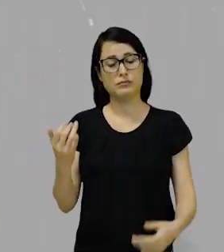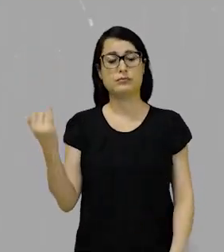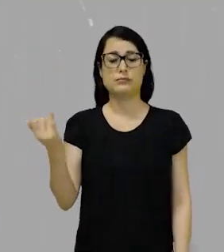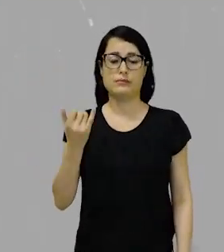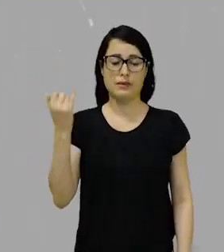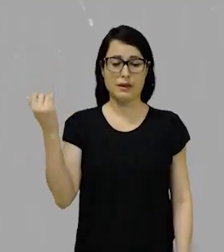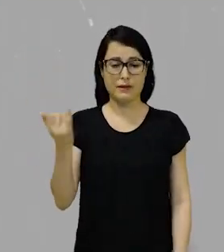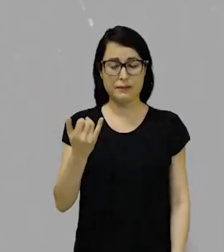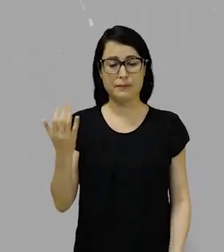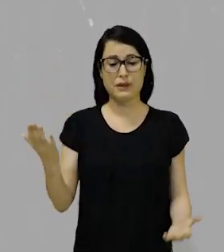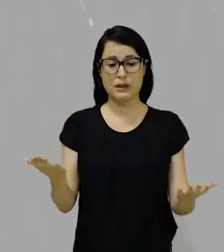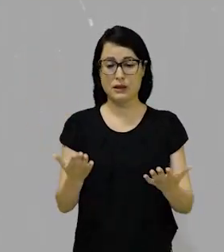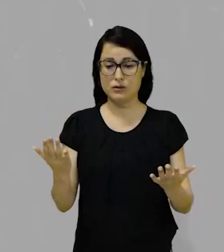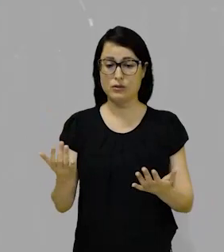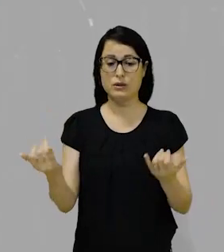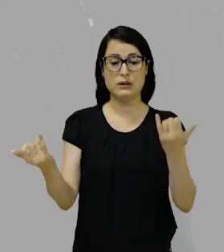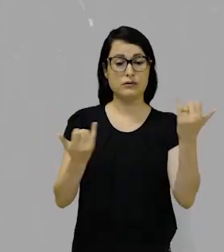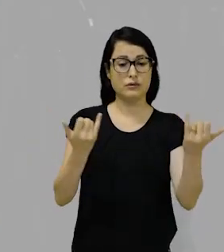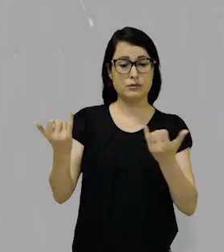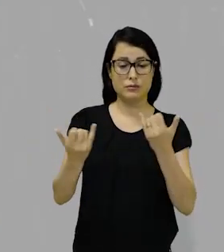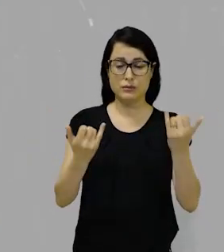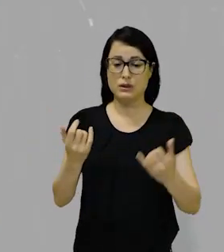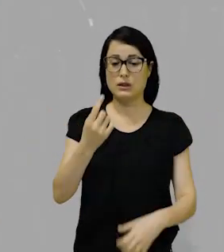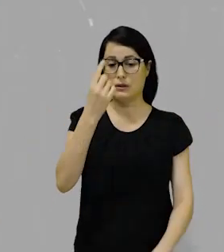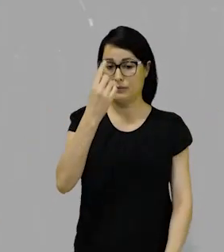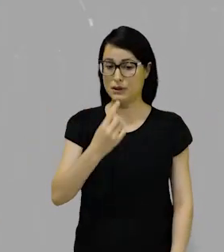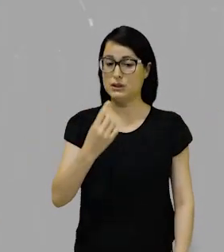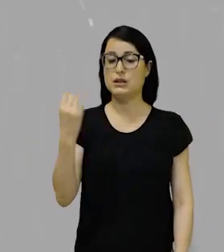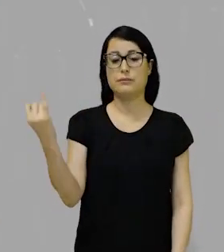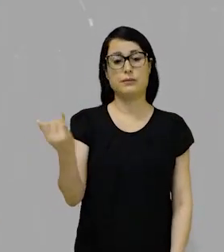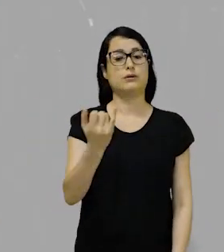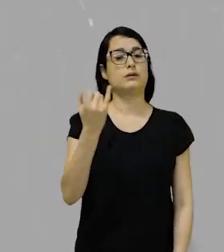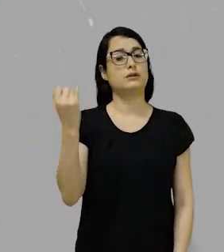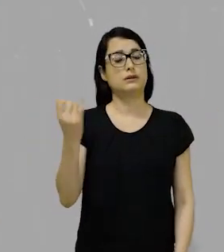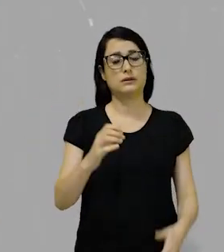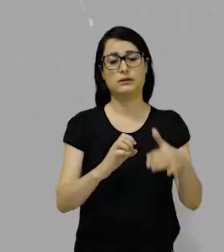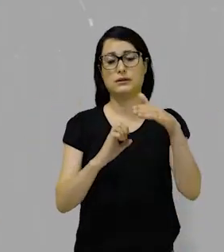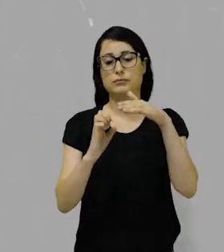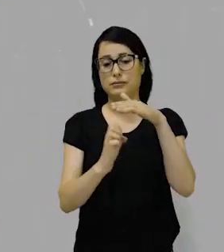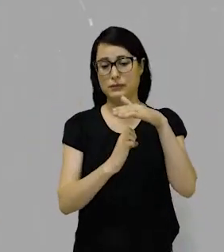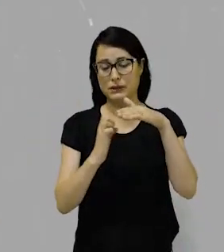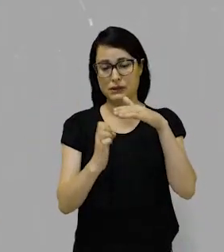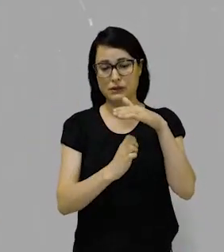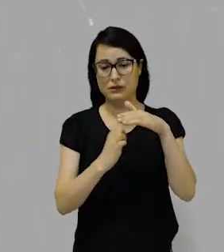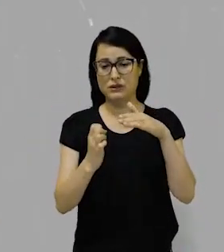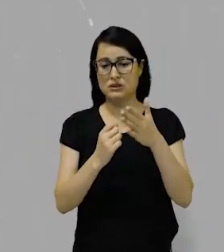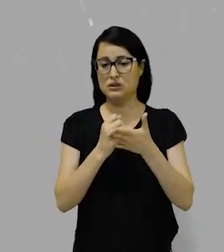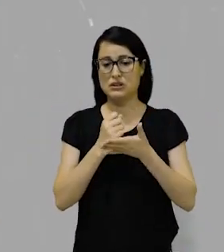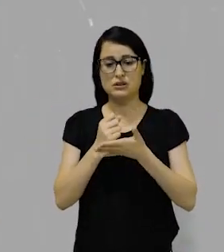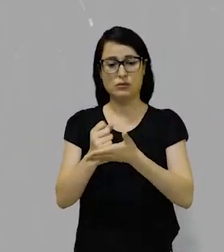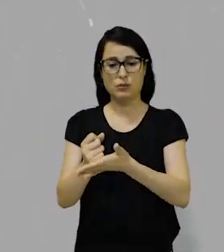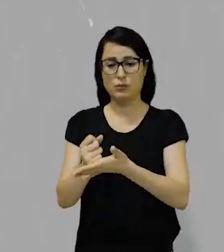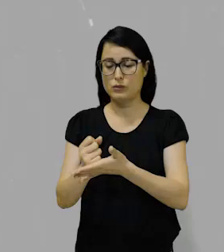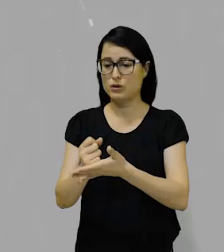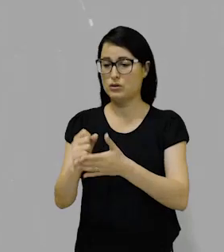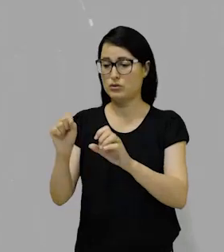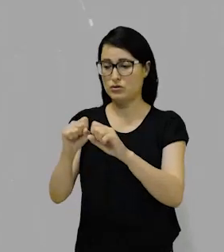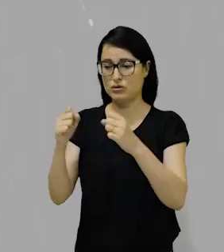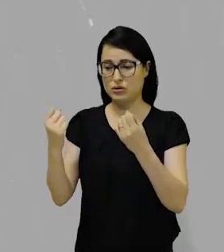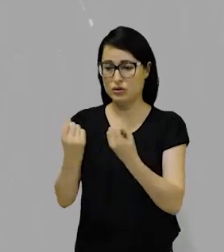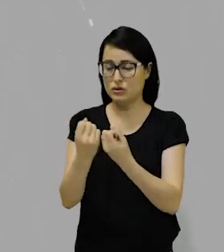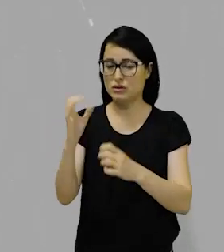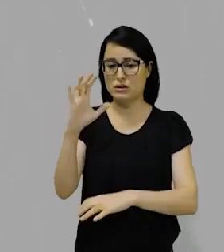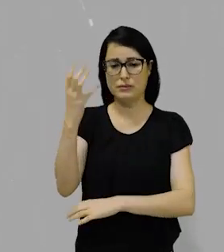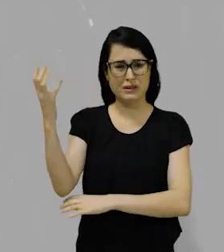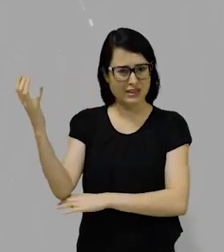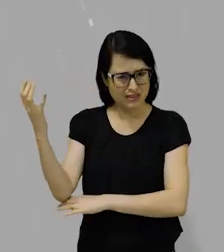na era da informação, a imagem ela é muito importante, né? Empresas aí que não colaboram socioambientalmente